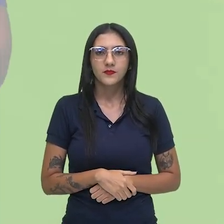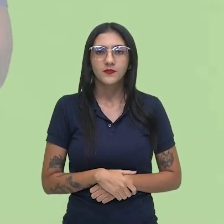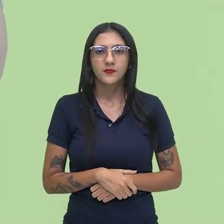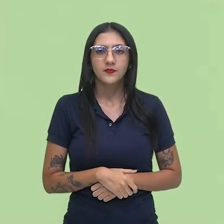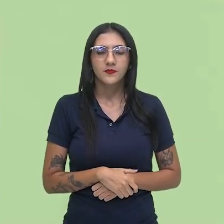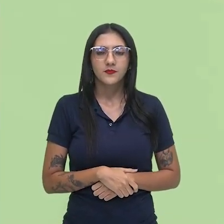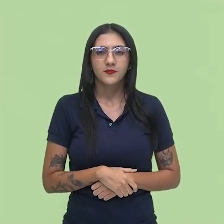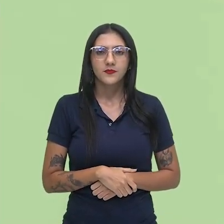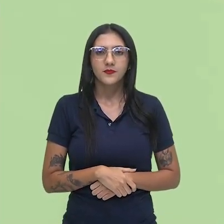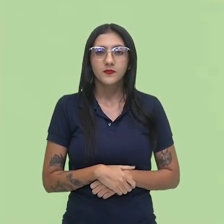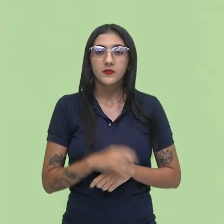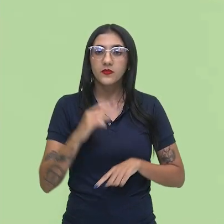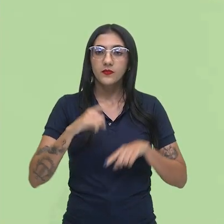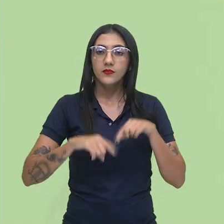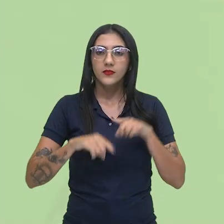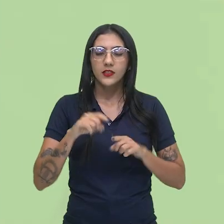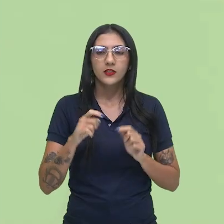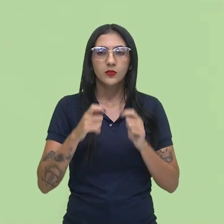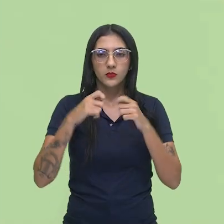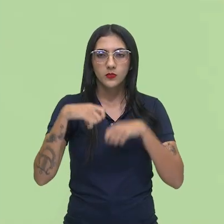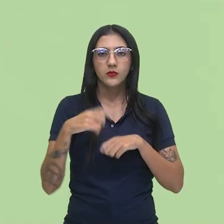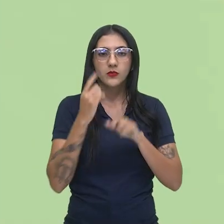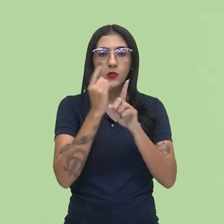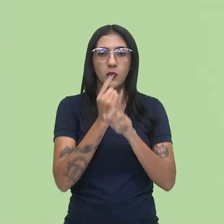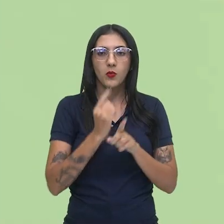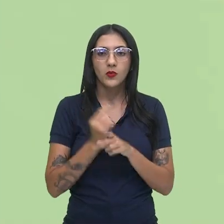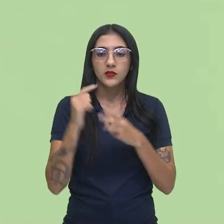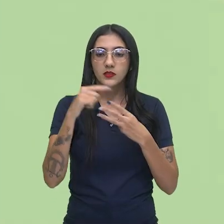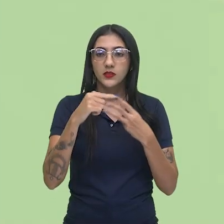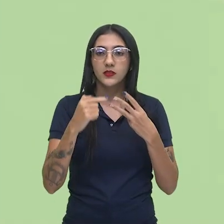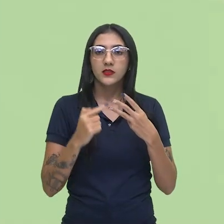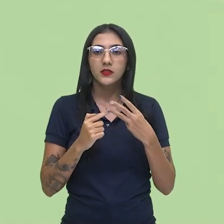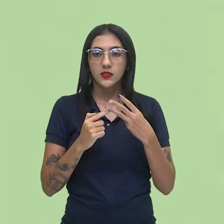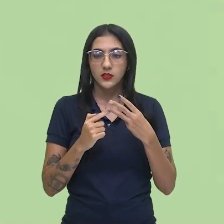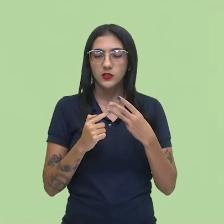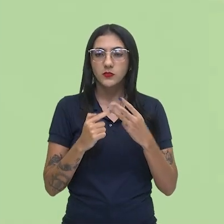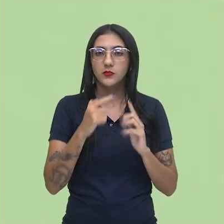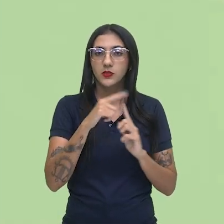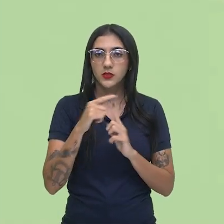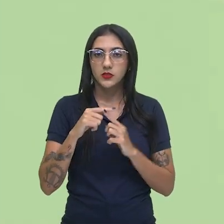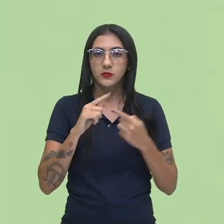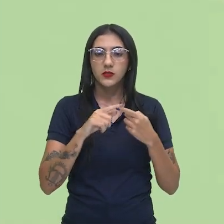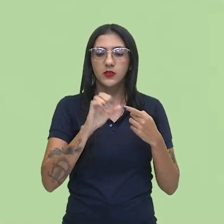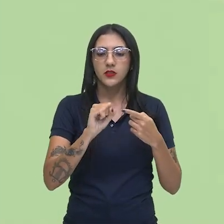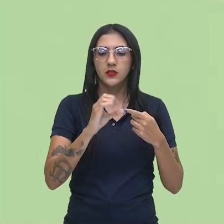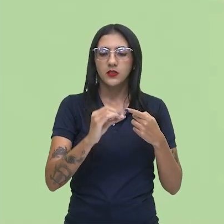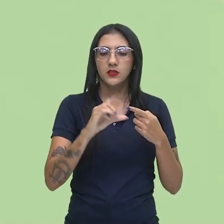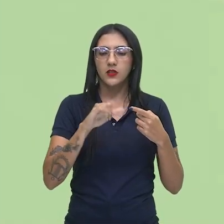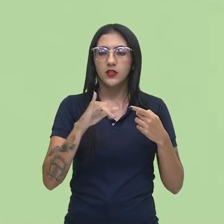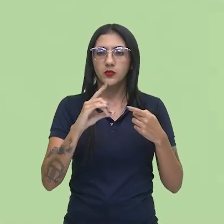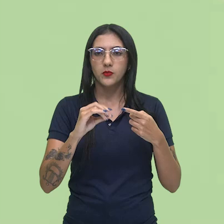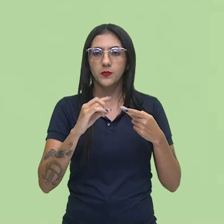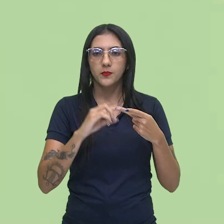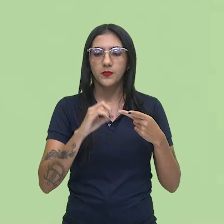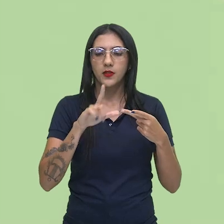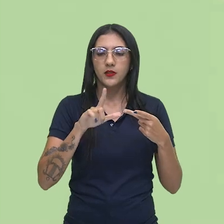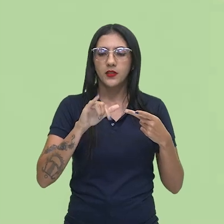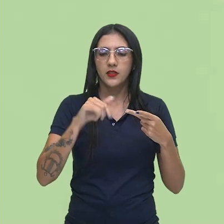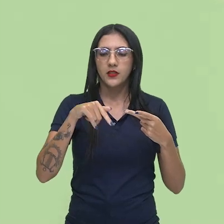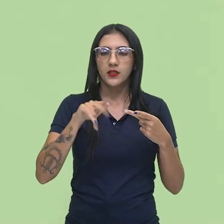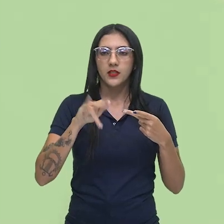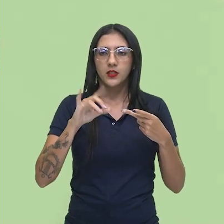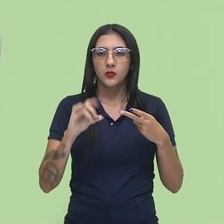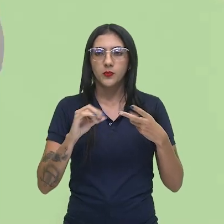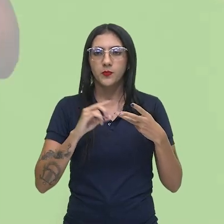pode ser encontrada em 3 estados físicos: o sólido, o líquido e o